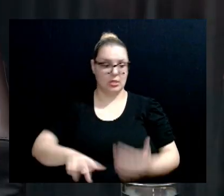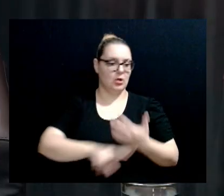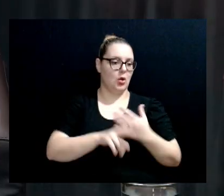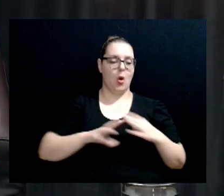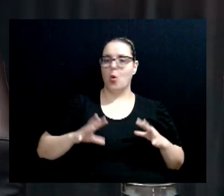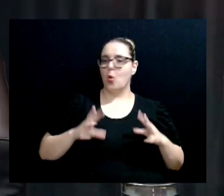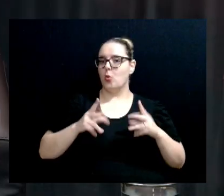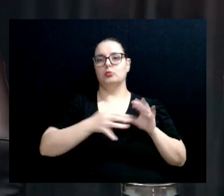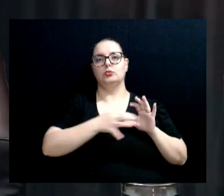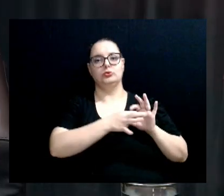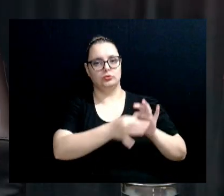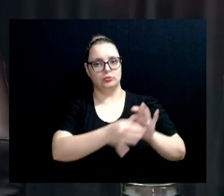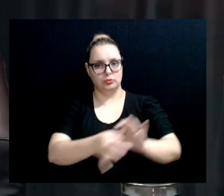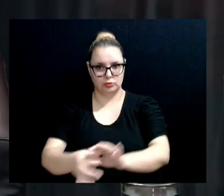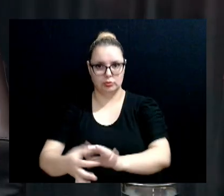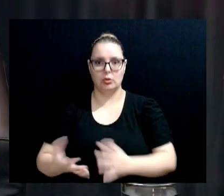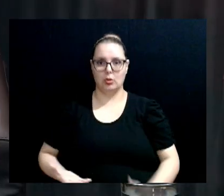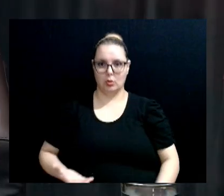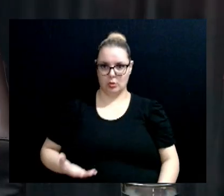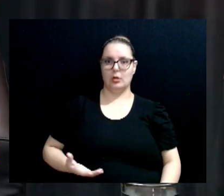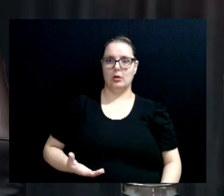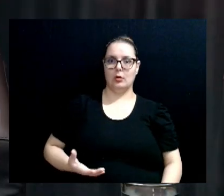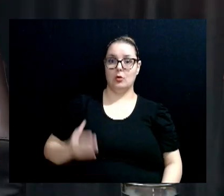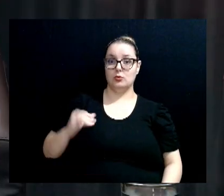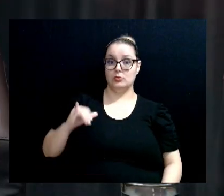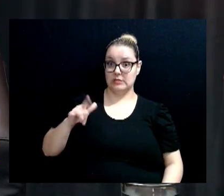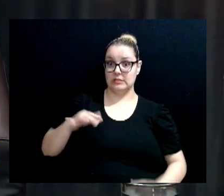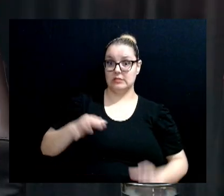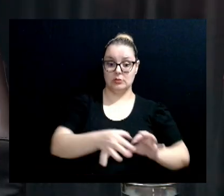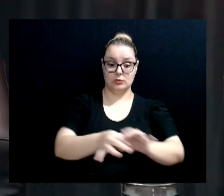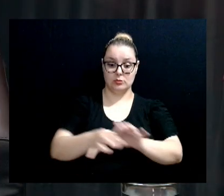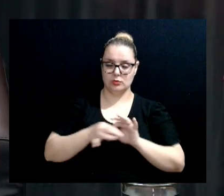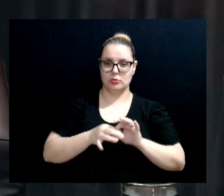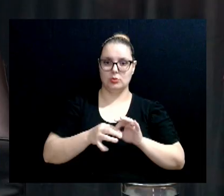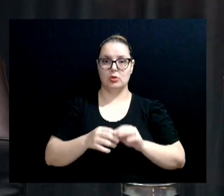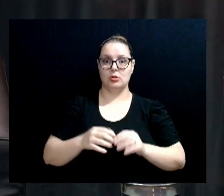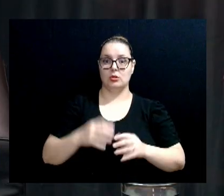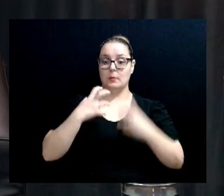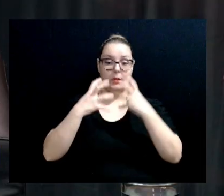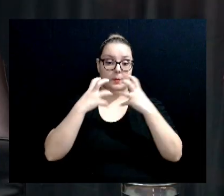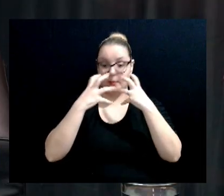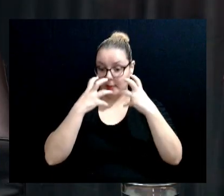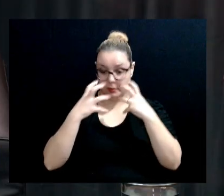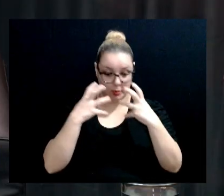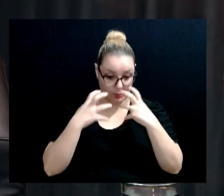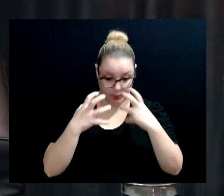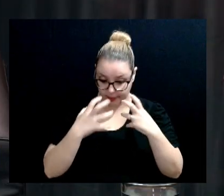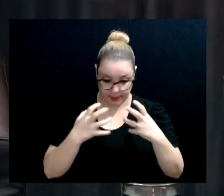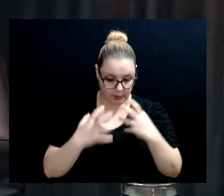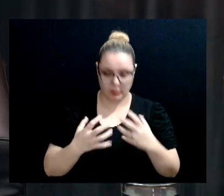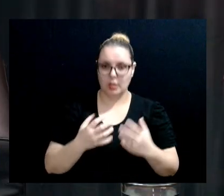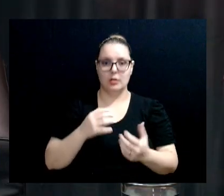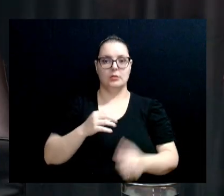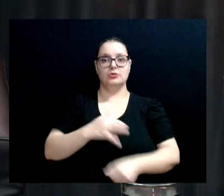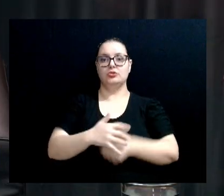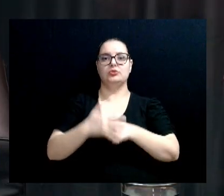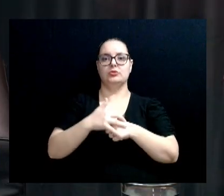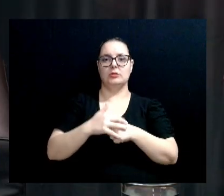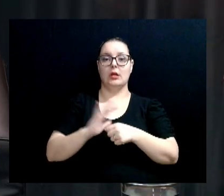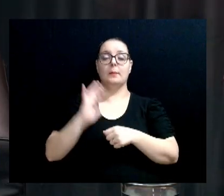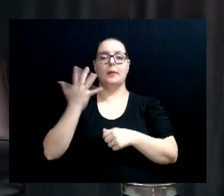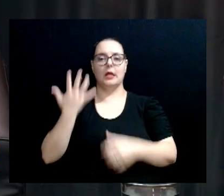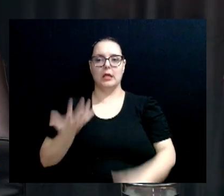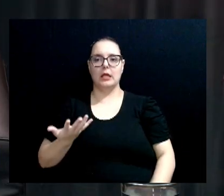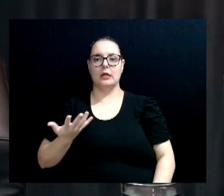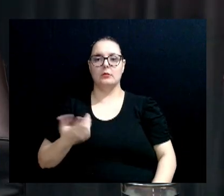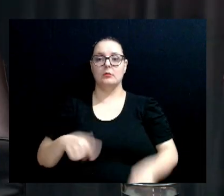gente até chama aí um ciclo de compulsão digital, digamos assim, ela aparece, mas ao mesmo tempo ela não está